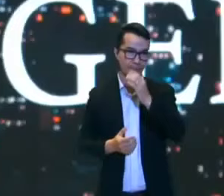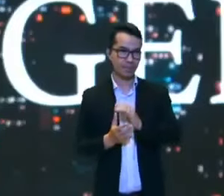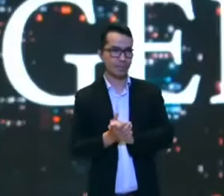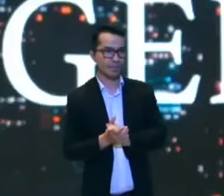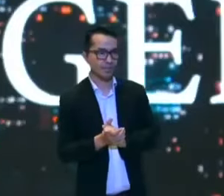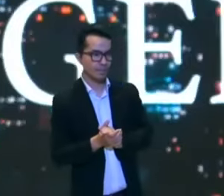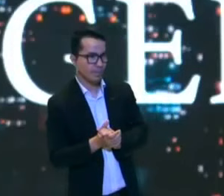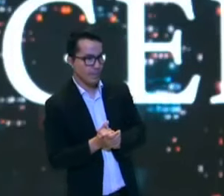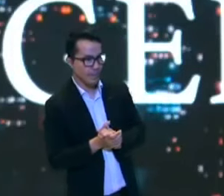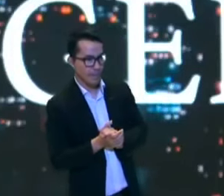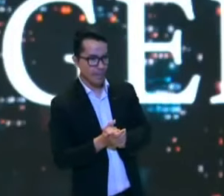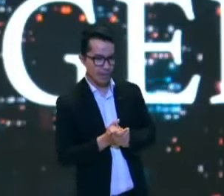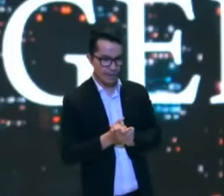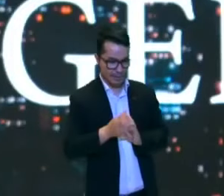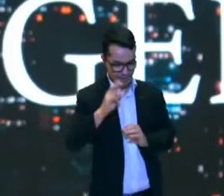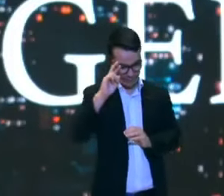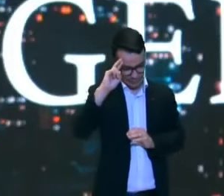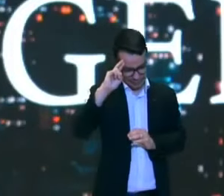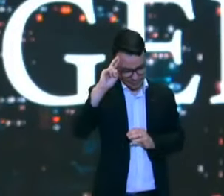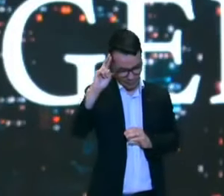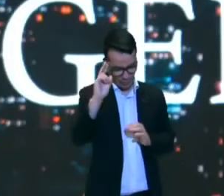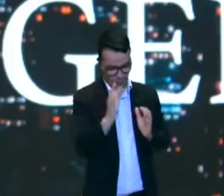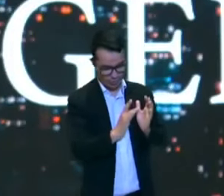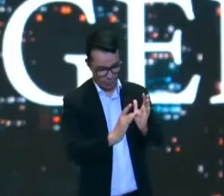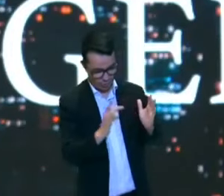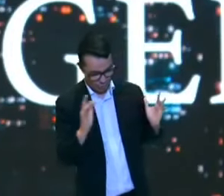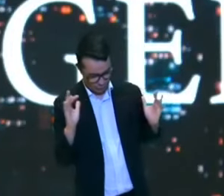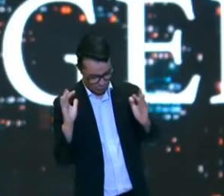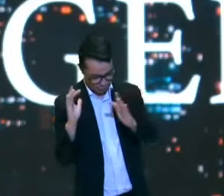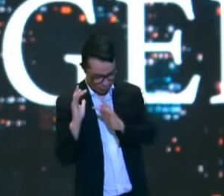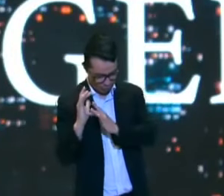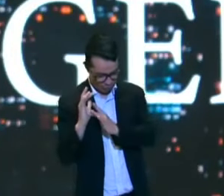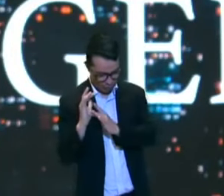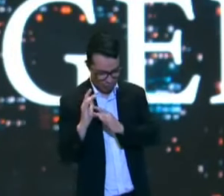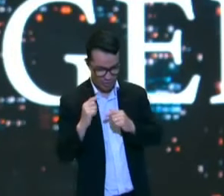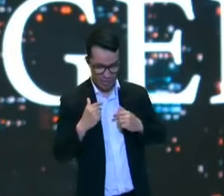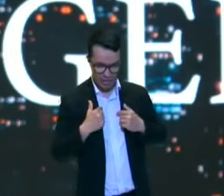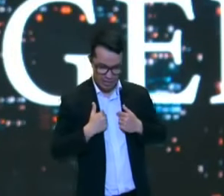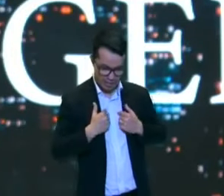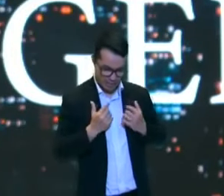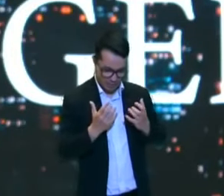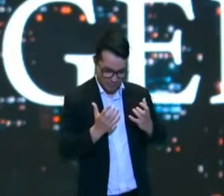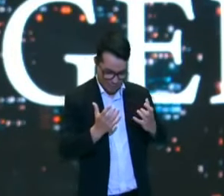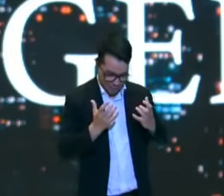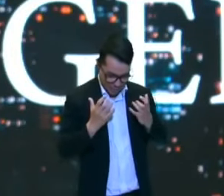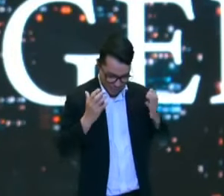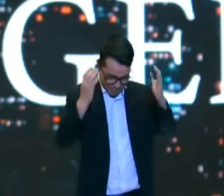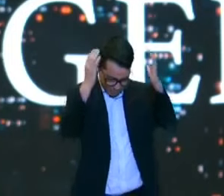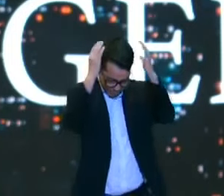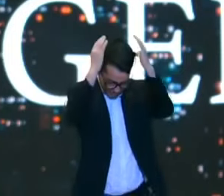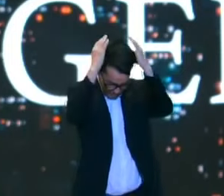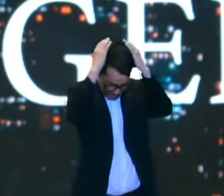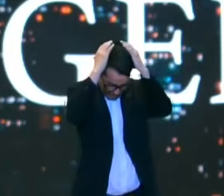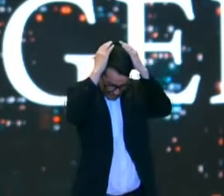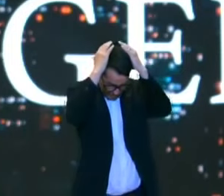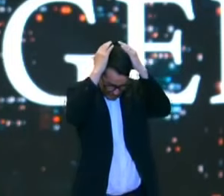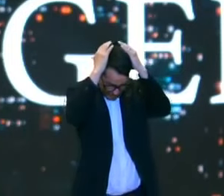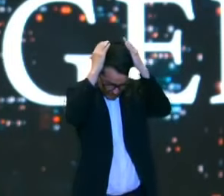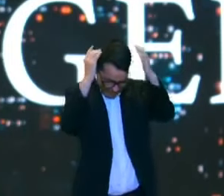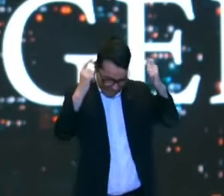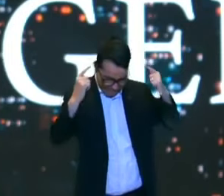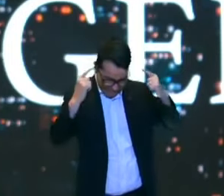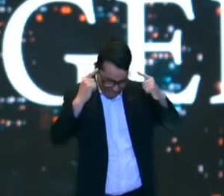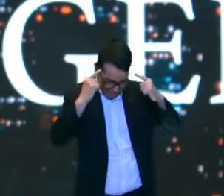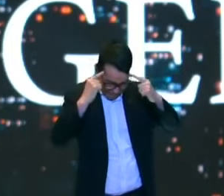Fala assim: Senhor Jesus, eu quero apresentar toda